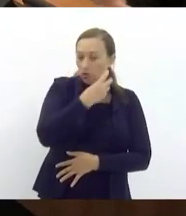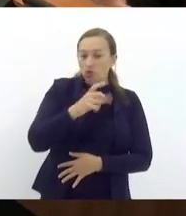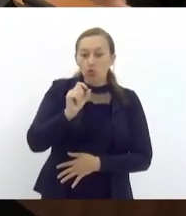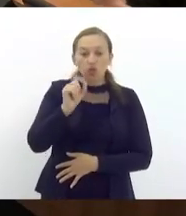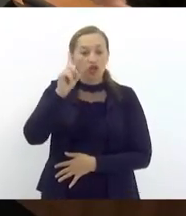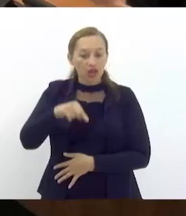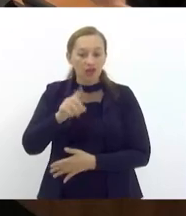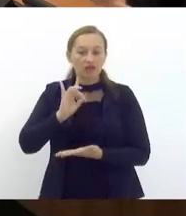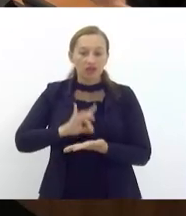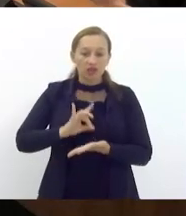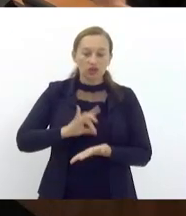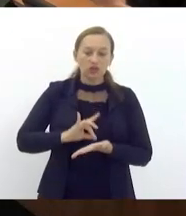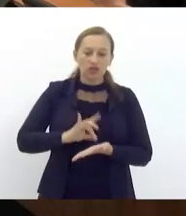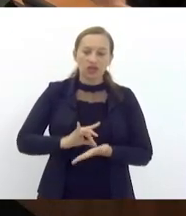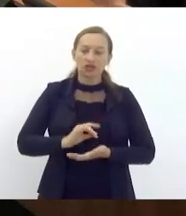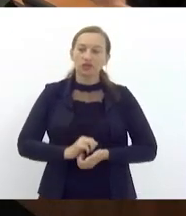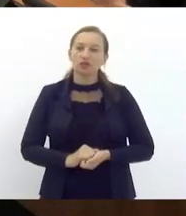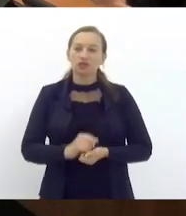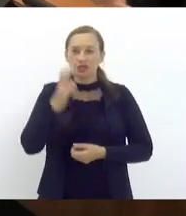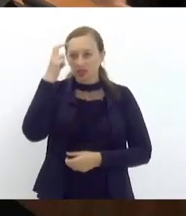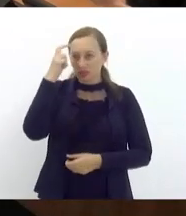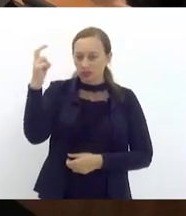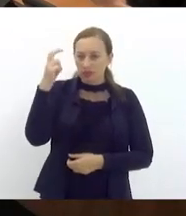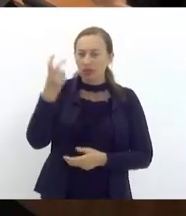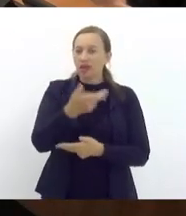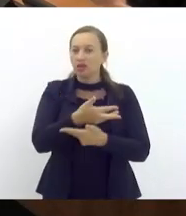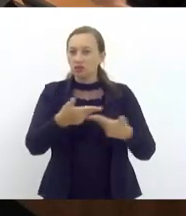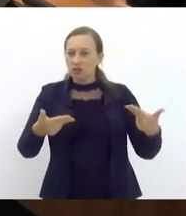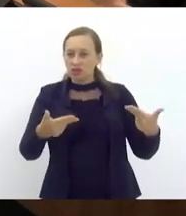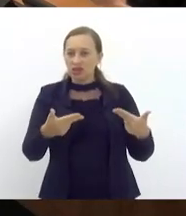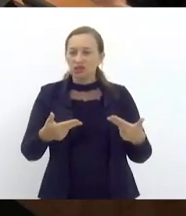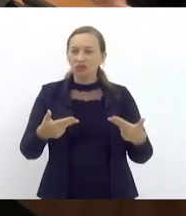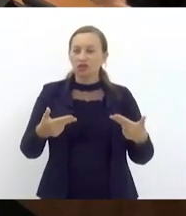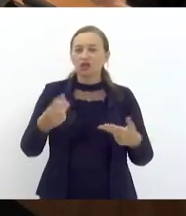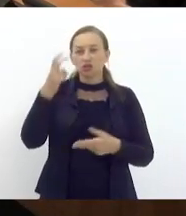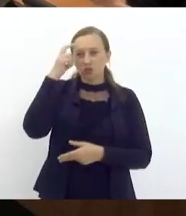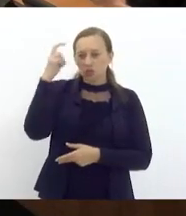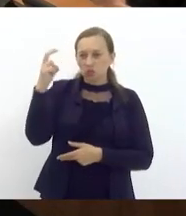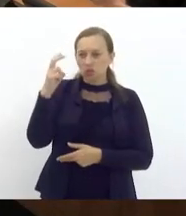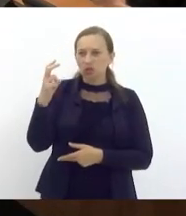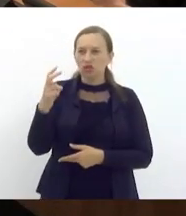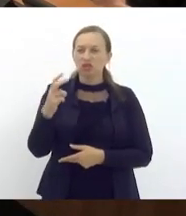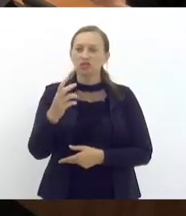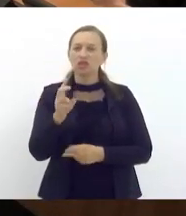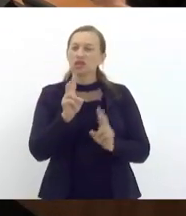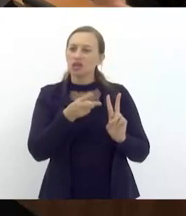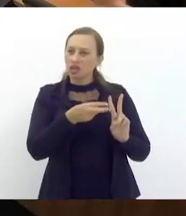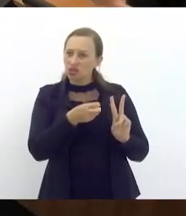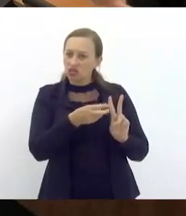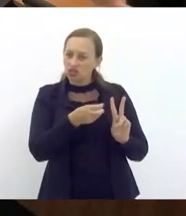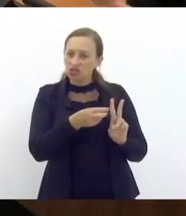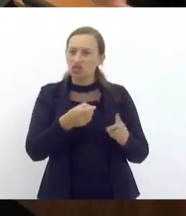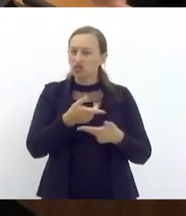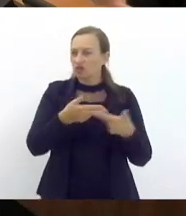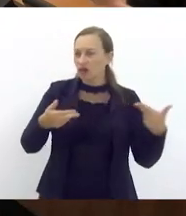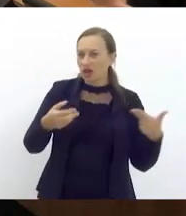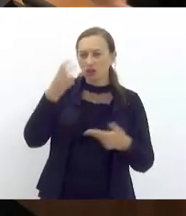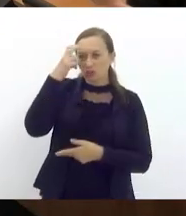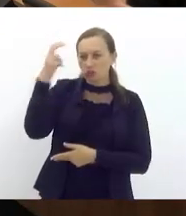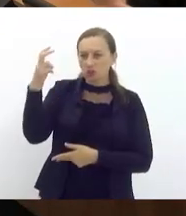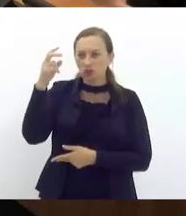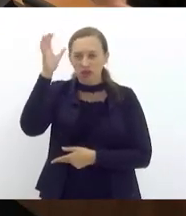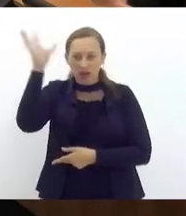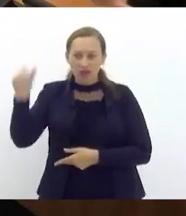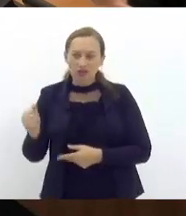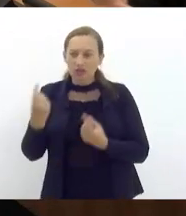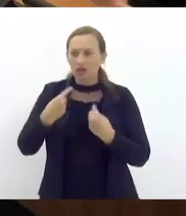essa cultura que não é uma são várias culturas indígenas várias culturas africanas é uma forma de combater o racismo